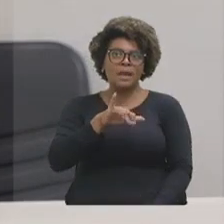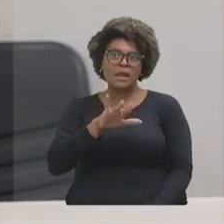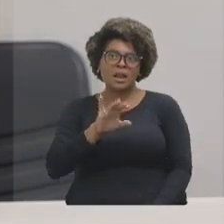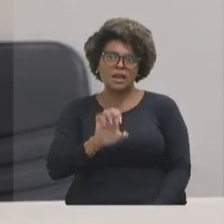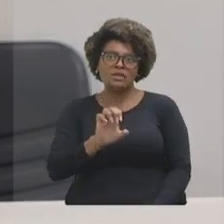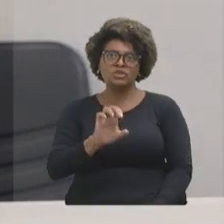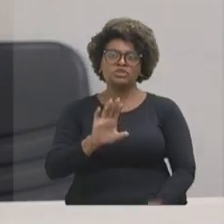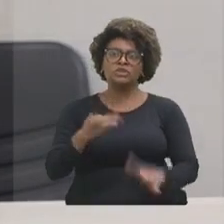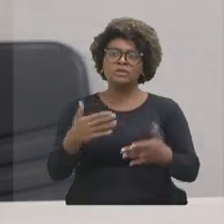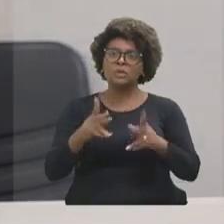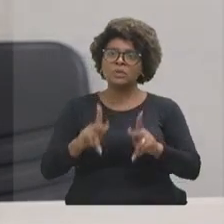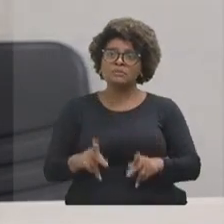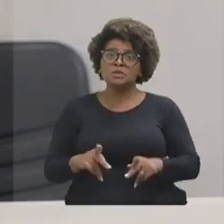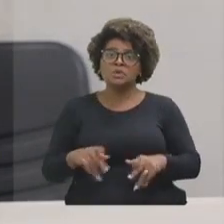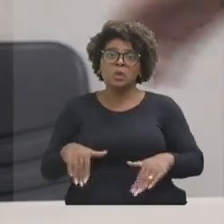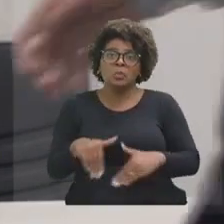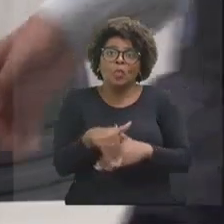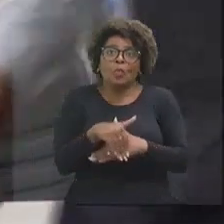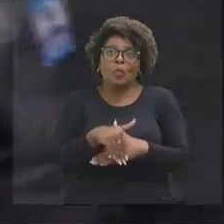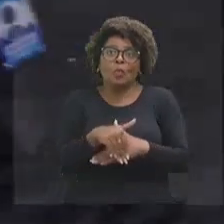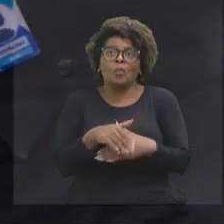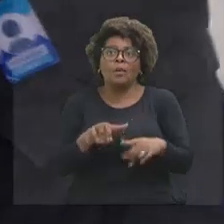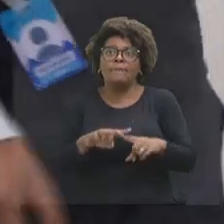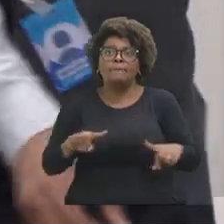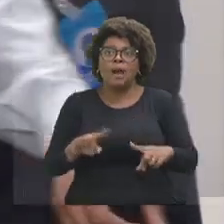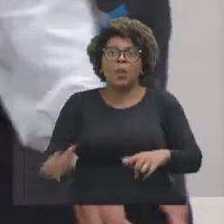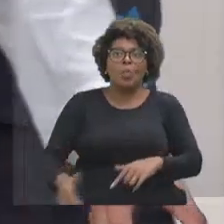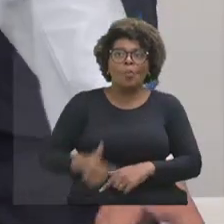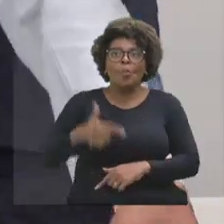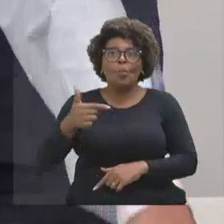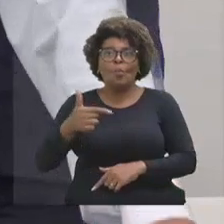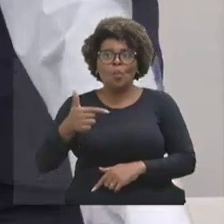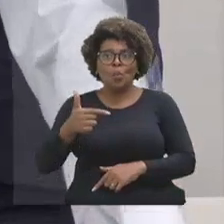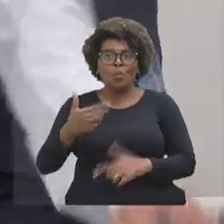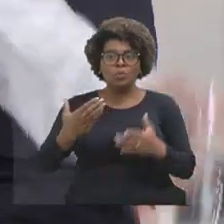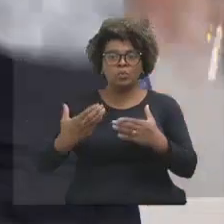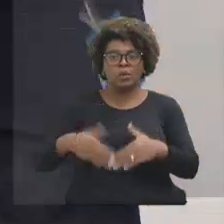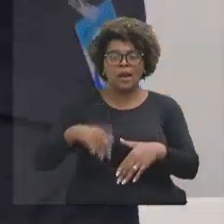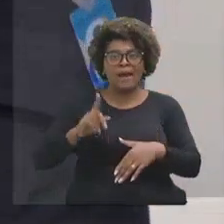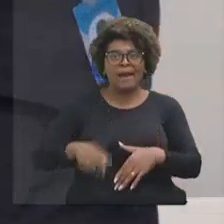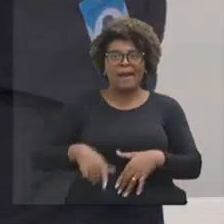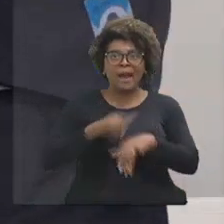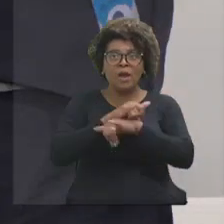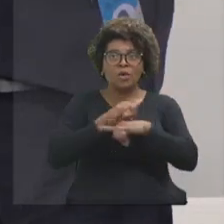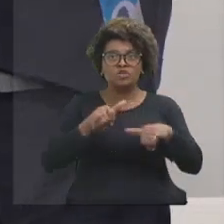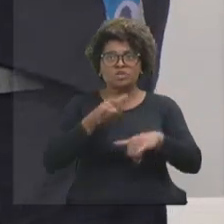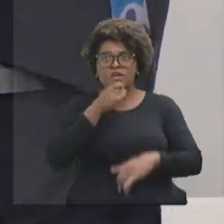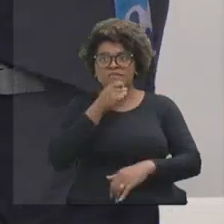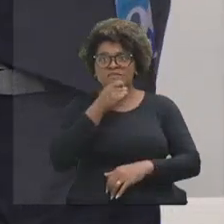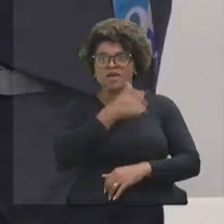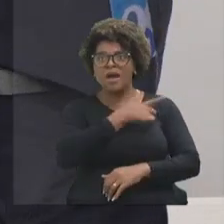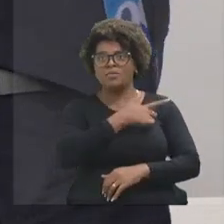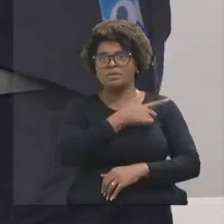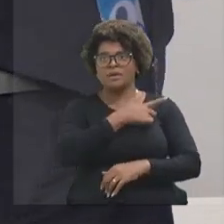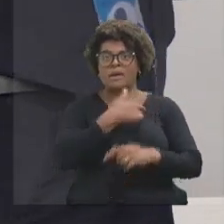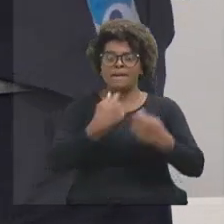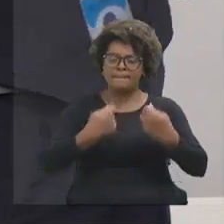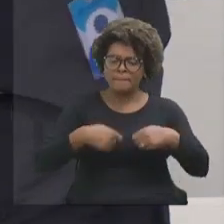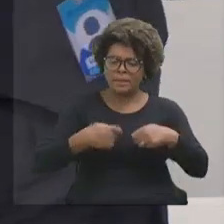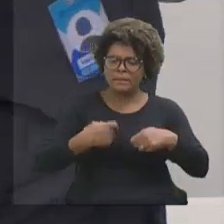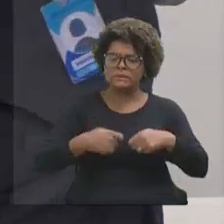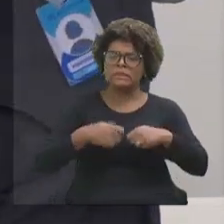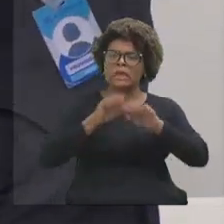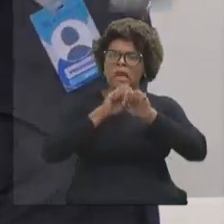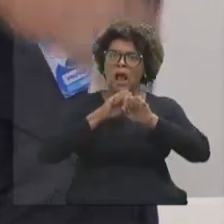mas o segundo são as fake News né Nós temos que combater a desinformação e tirar a dúvida da população